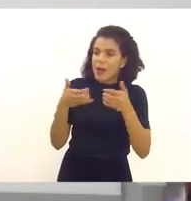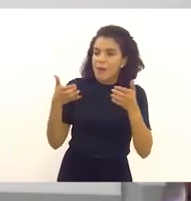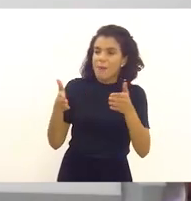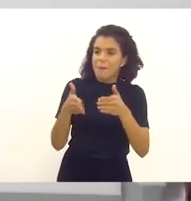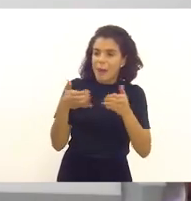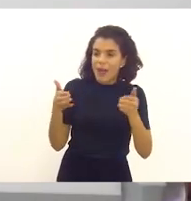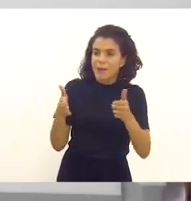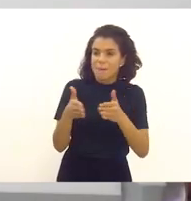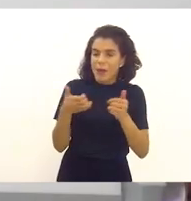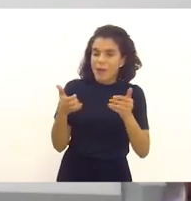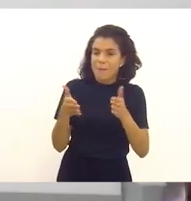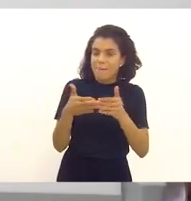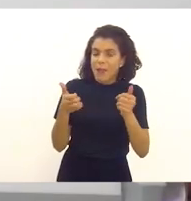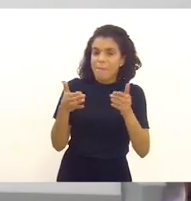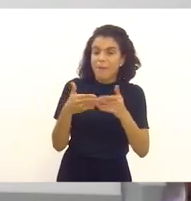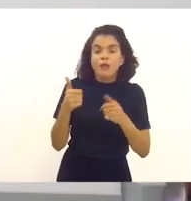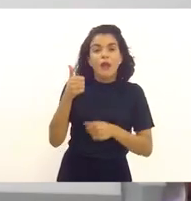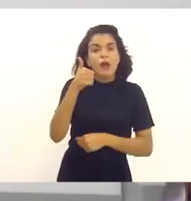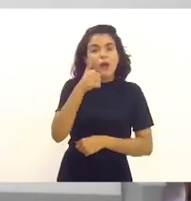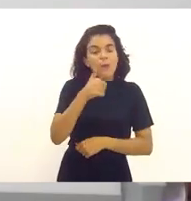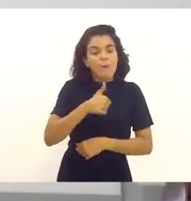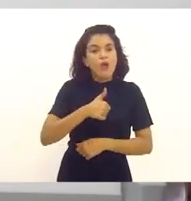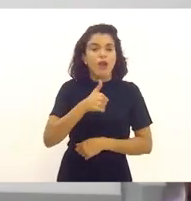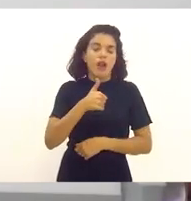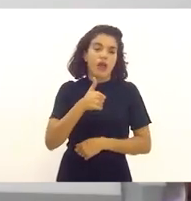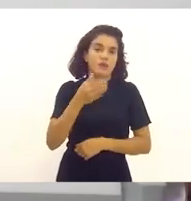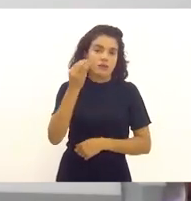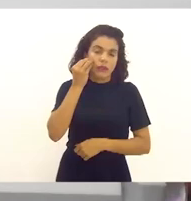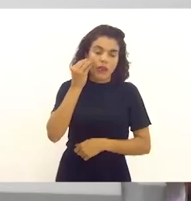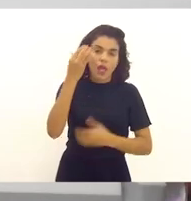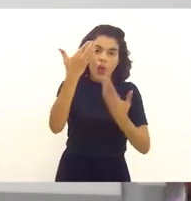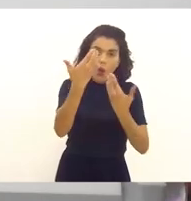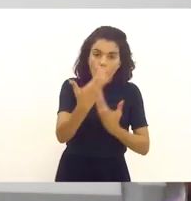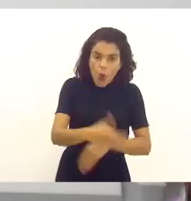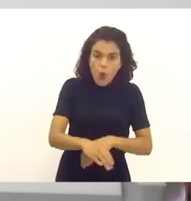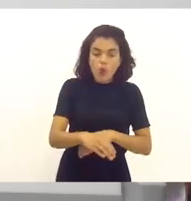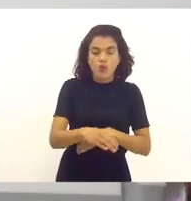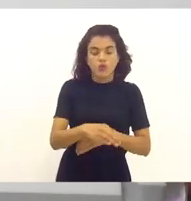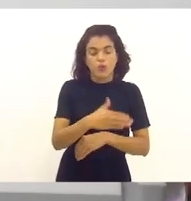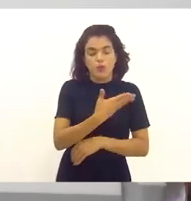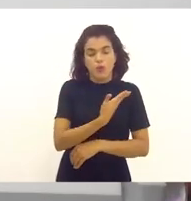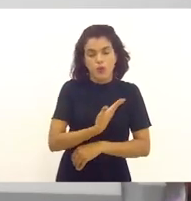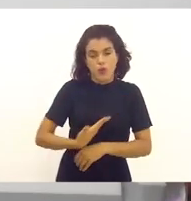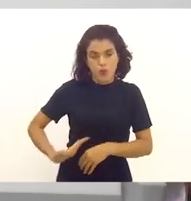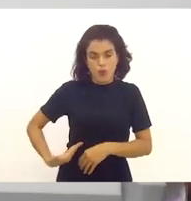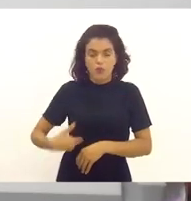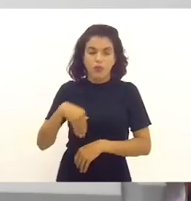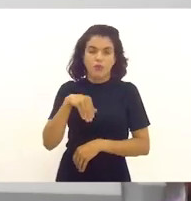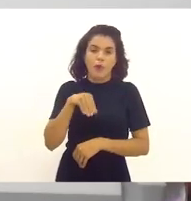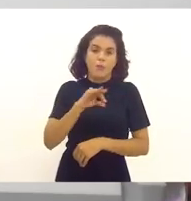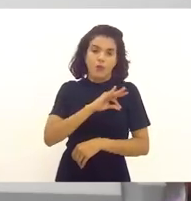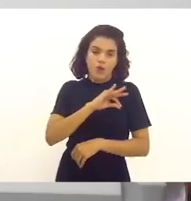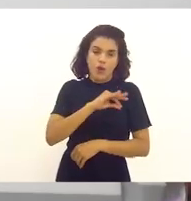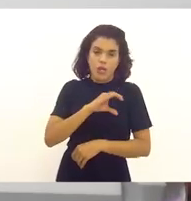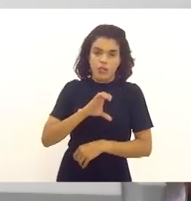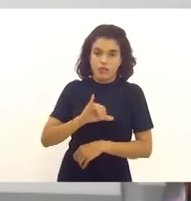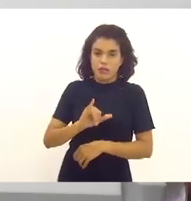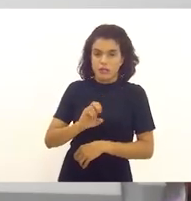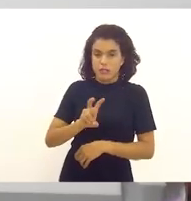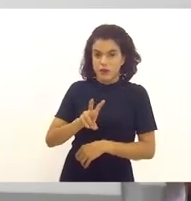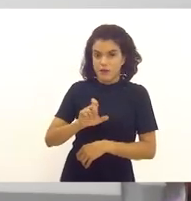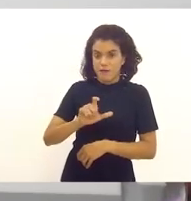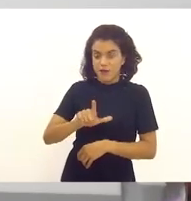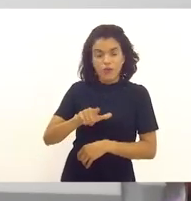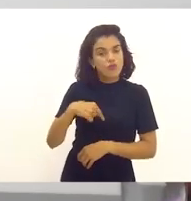para que as mulheres façam concurso público para polícia civil sim porque a gente quer isso mesmo que mais